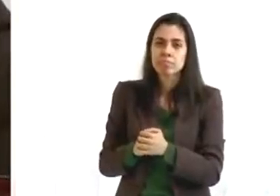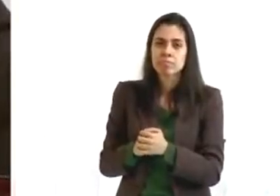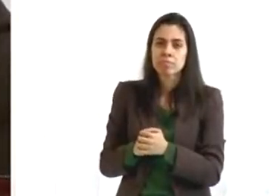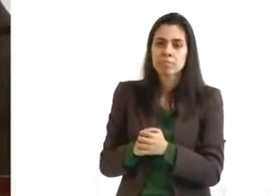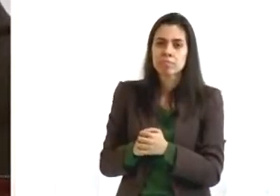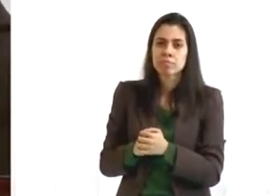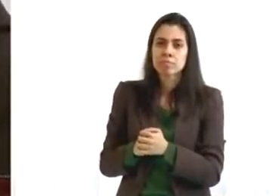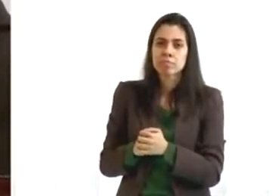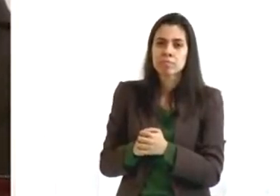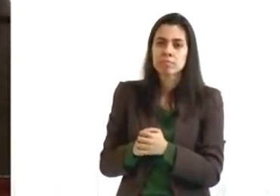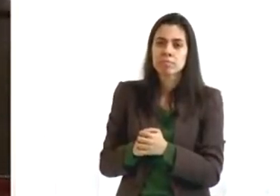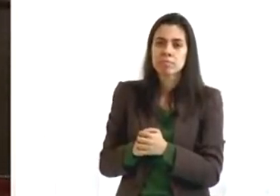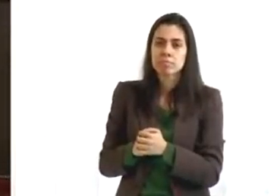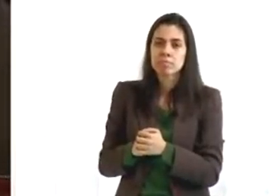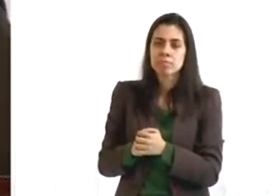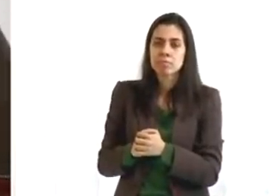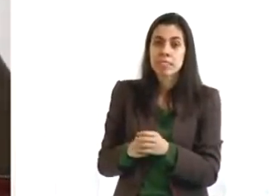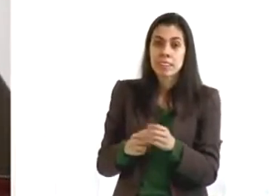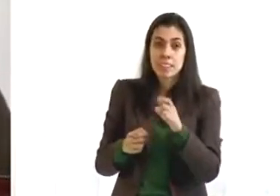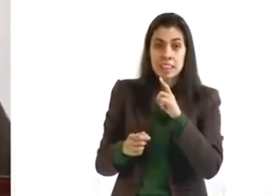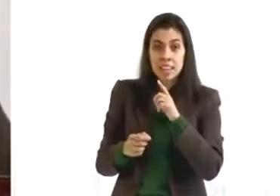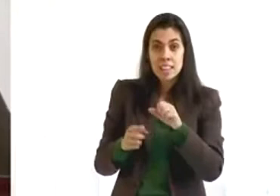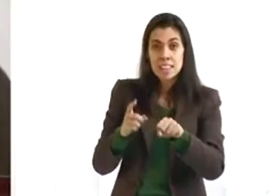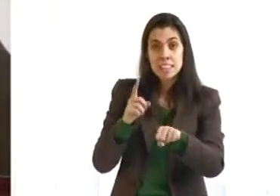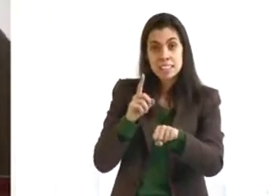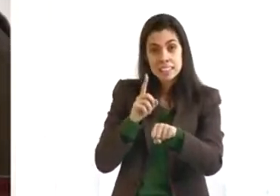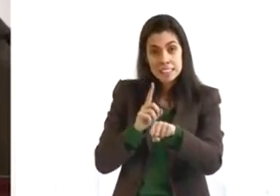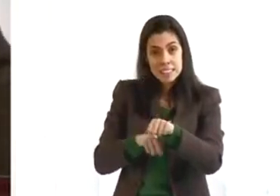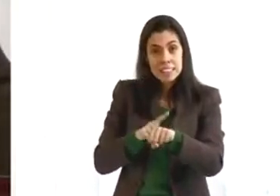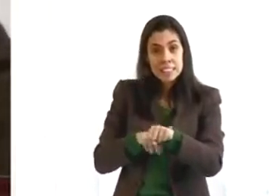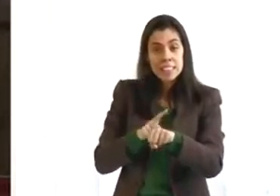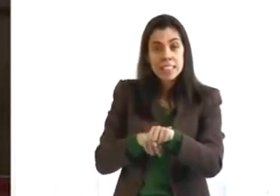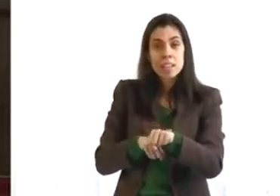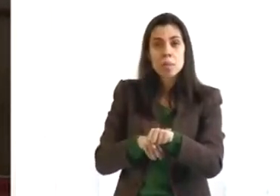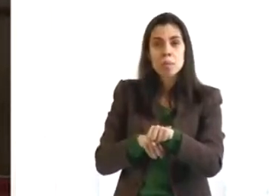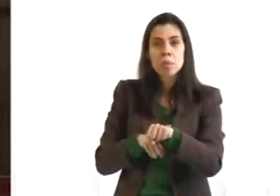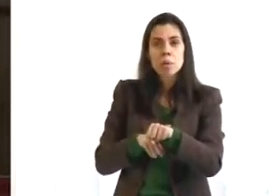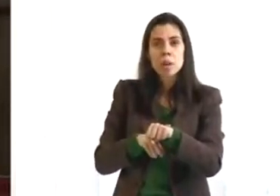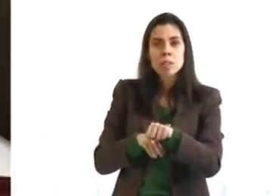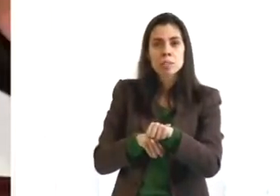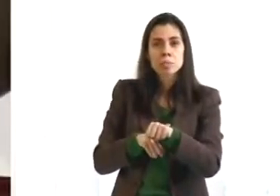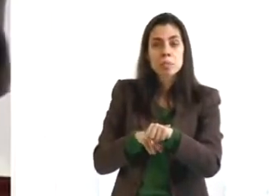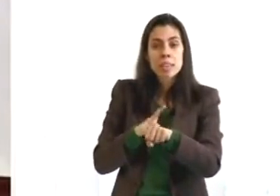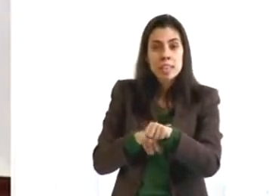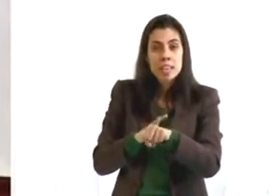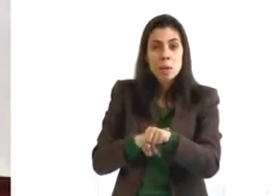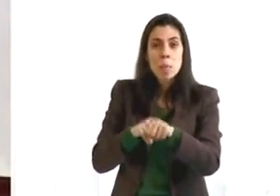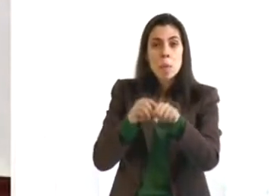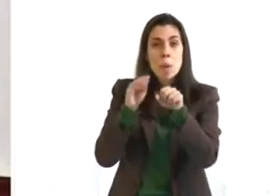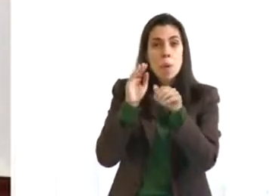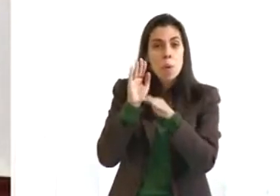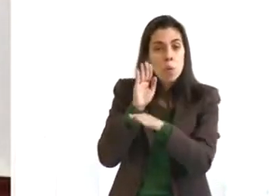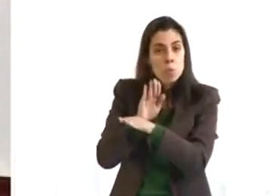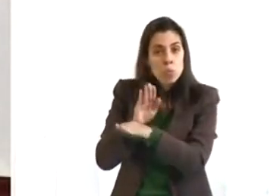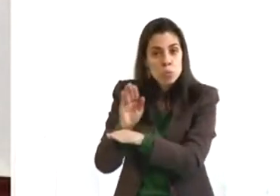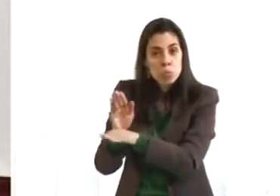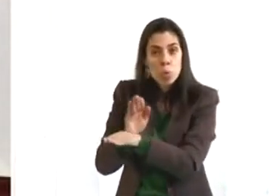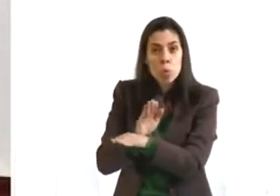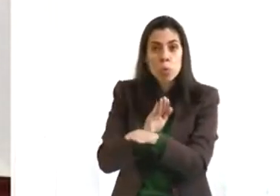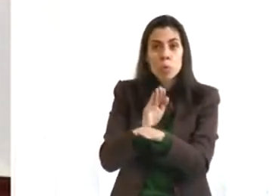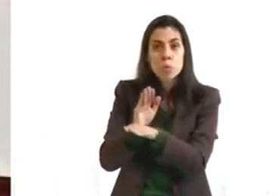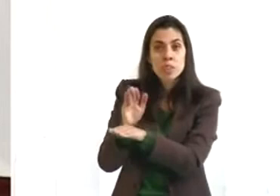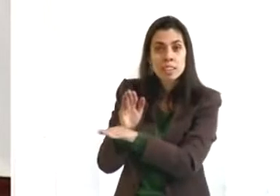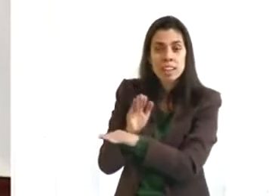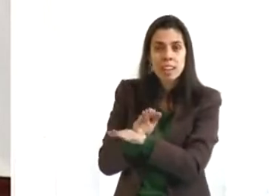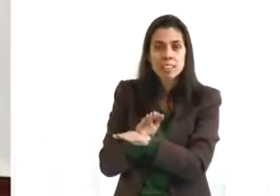problema sério que tem acontecido nos nossos dias. Ninguém tem tempo para nada. Você já imaginou se você ouvir com todas as letras